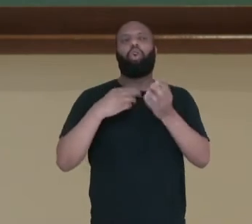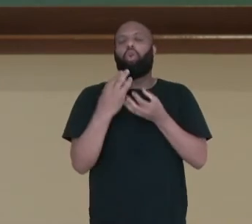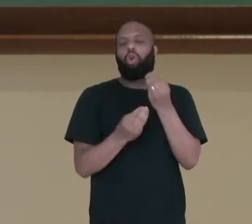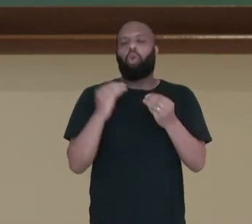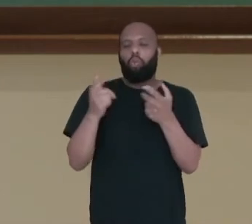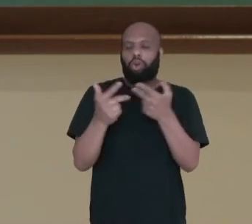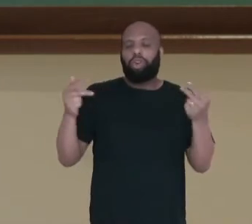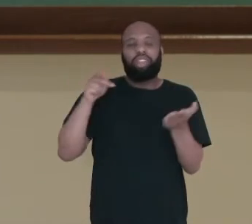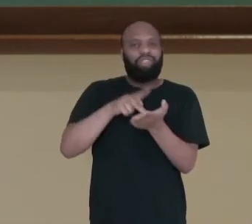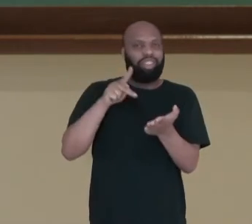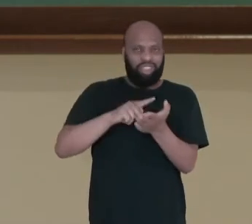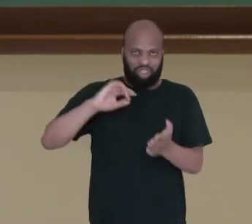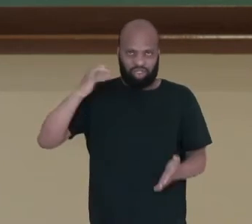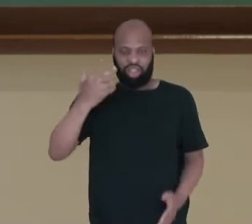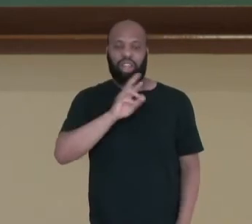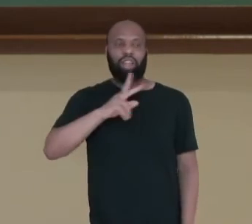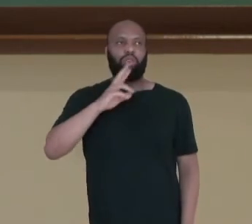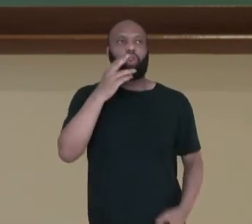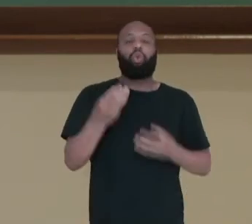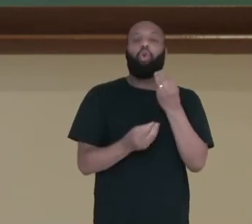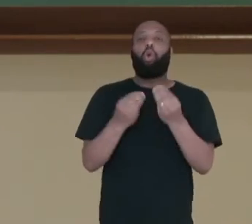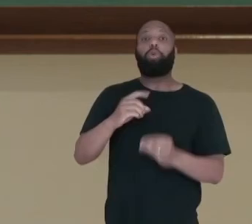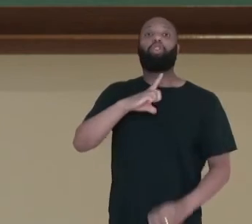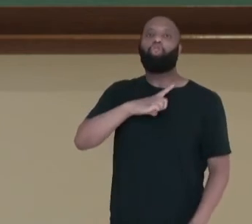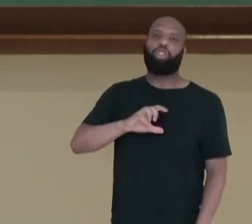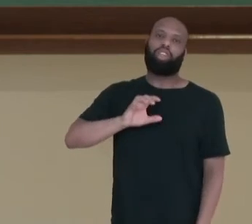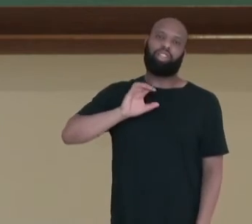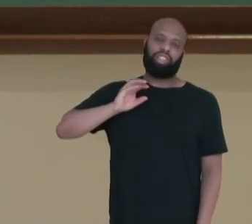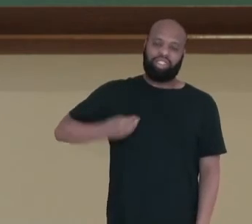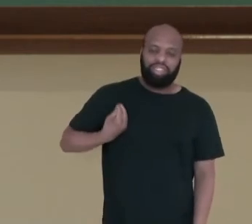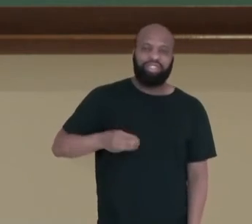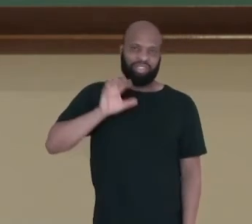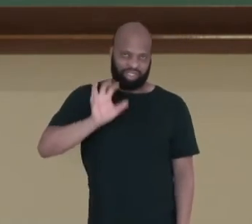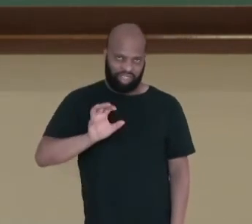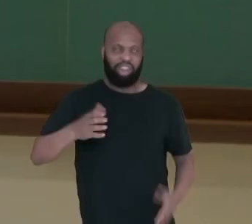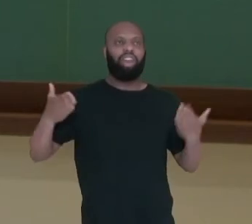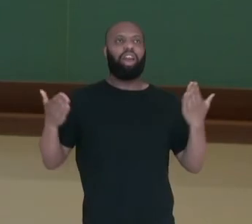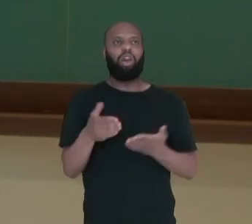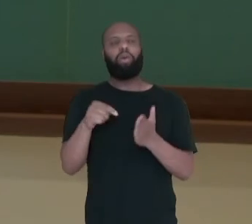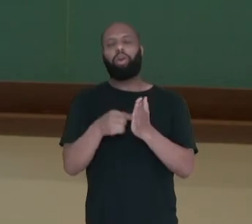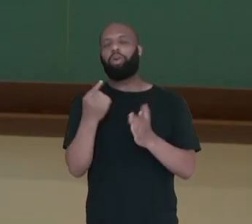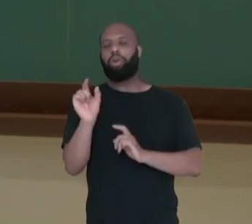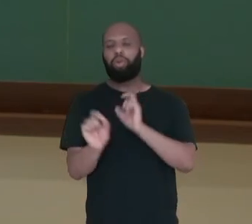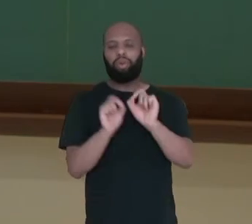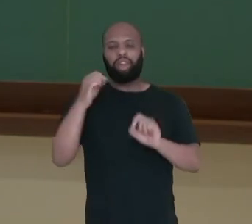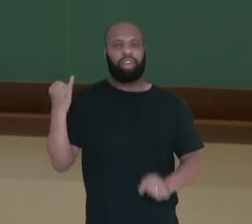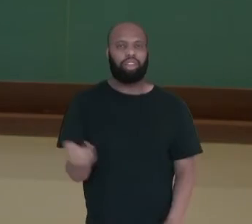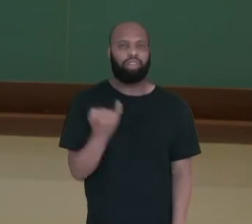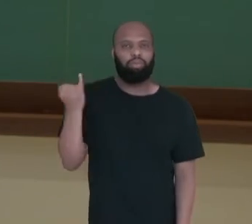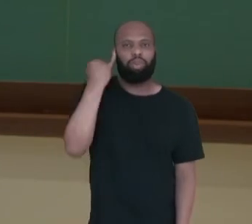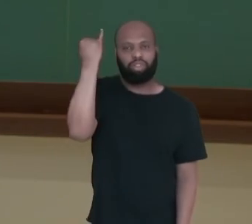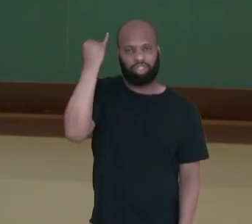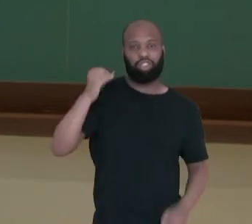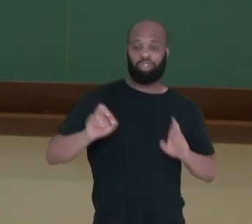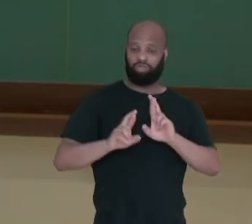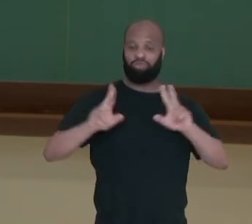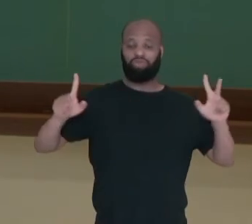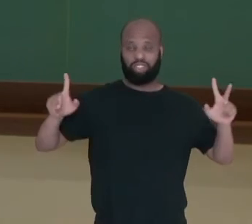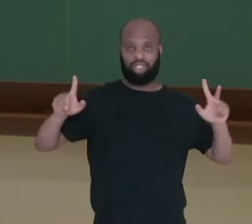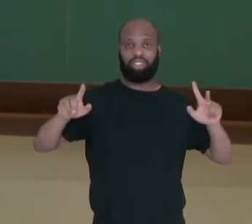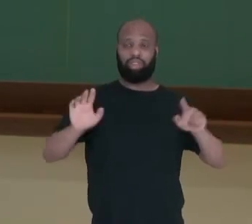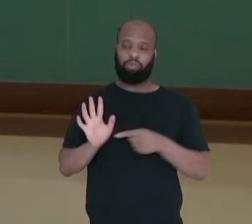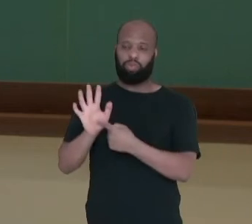coisas de fato são e não como elas deveriam ser, tá? Então, o primeiro ponto importante de diferença